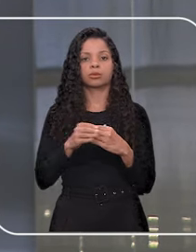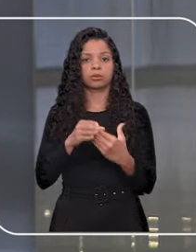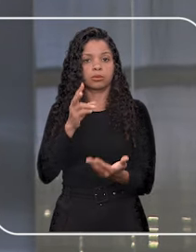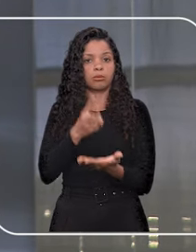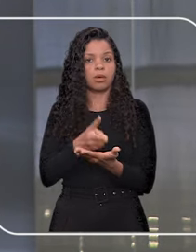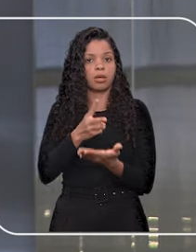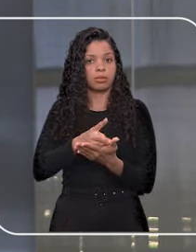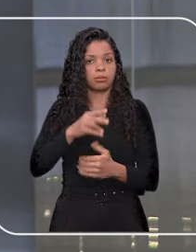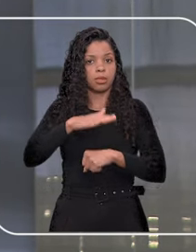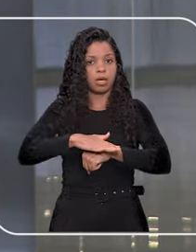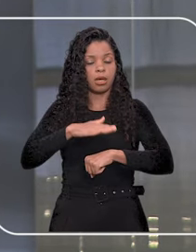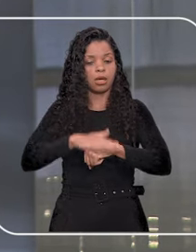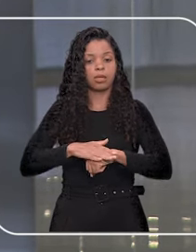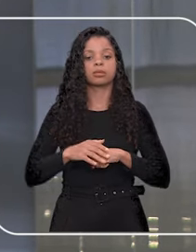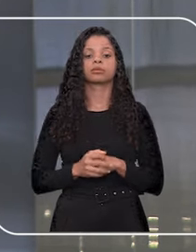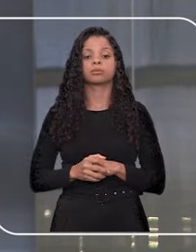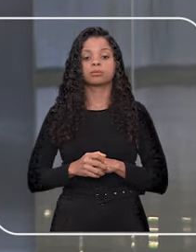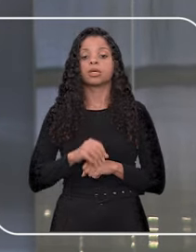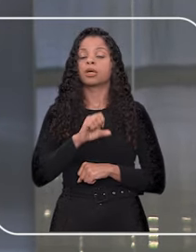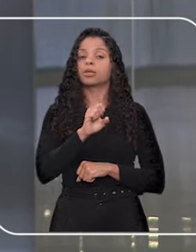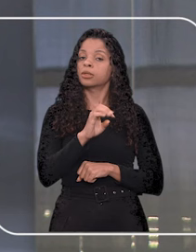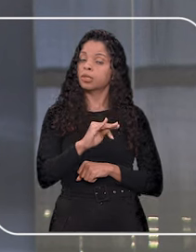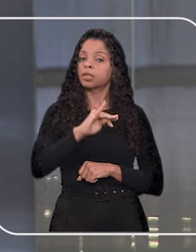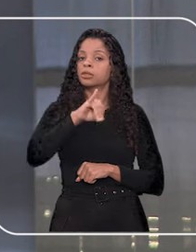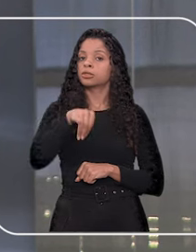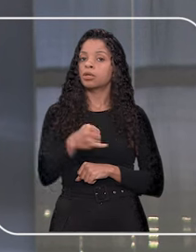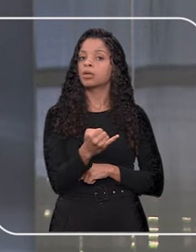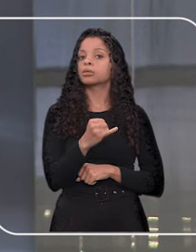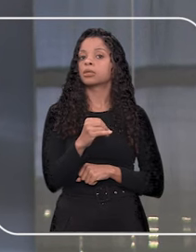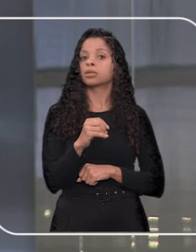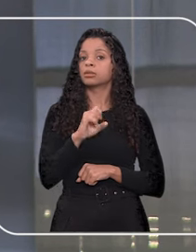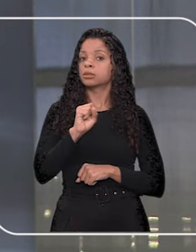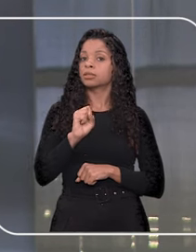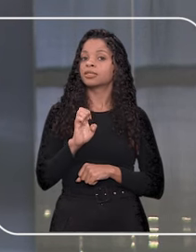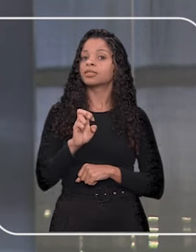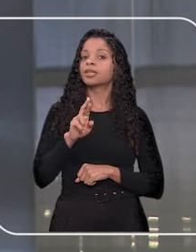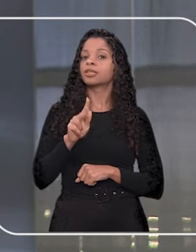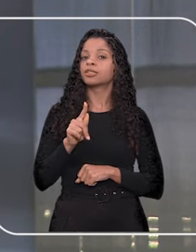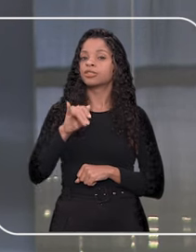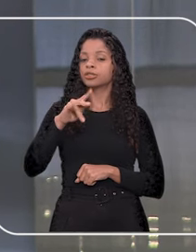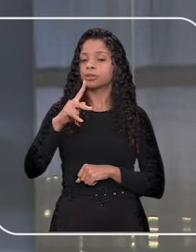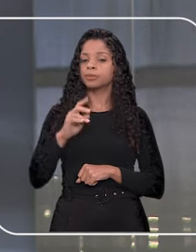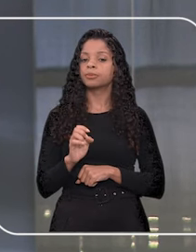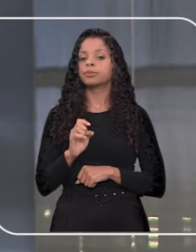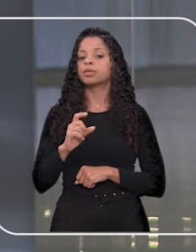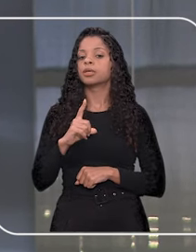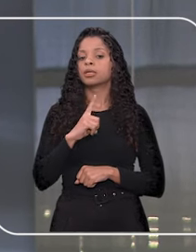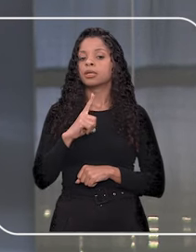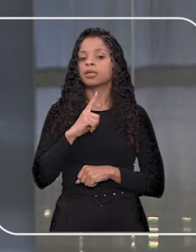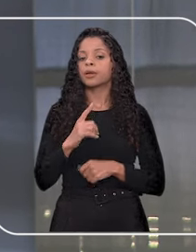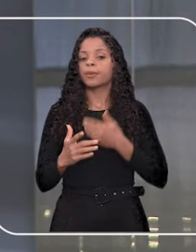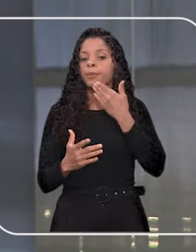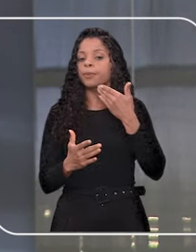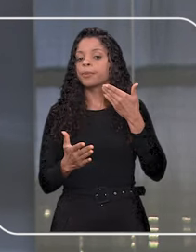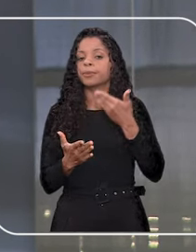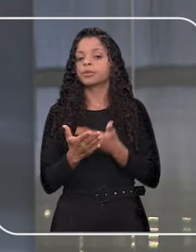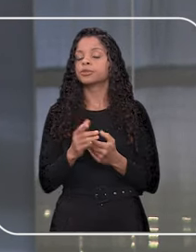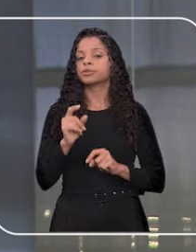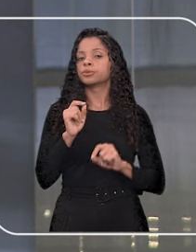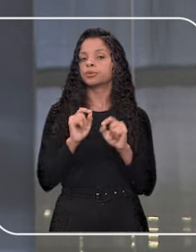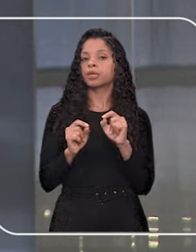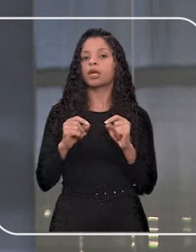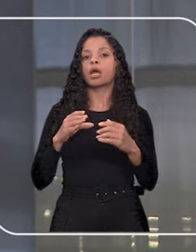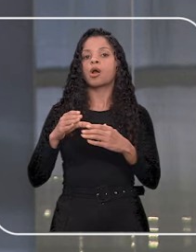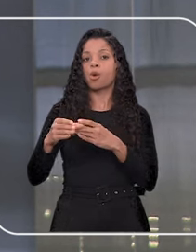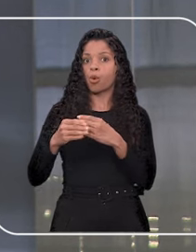no mesmo ato o TJ de Sergipe caçou a decisão do juízo por entender que não se exige que os crimes tenham sido praticados